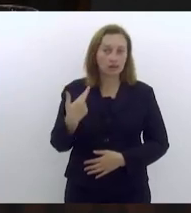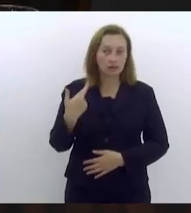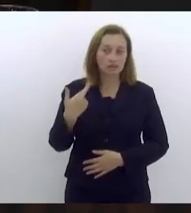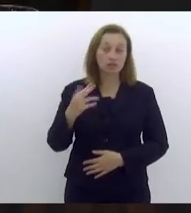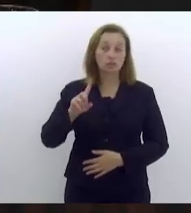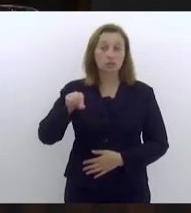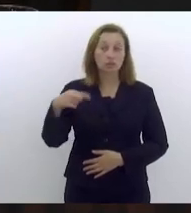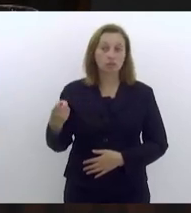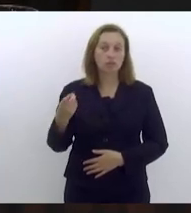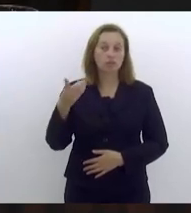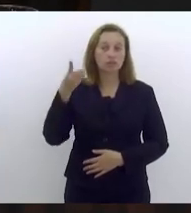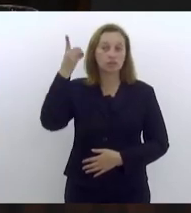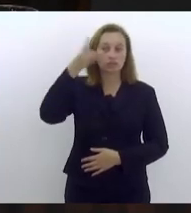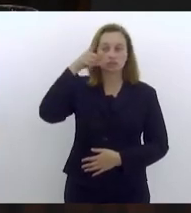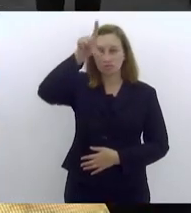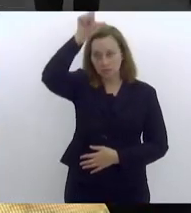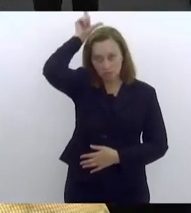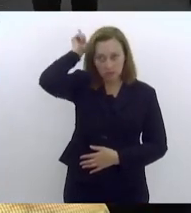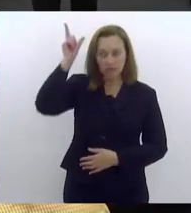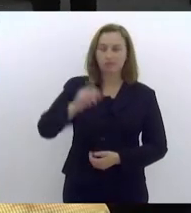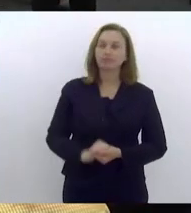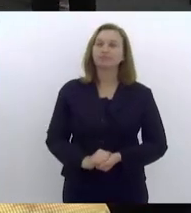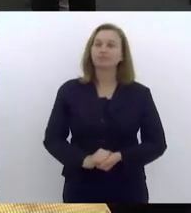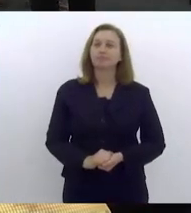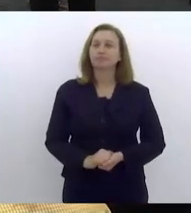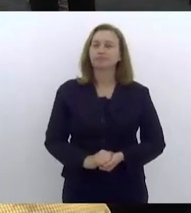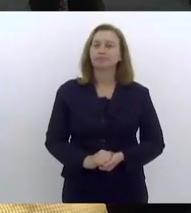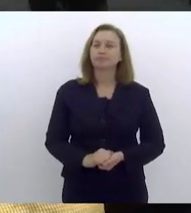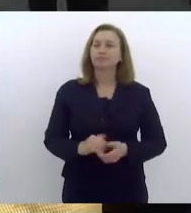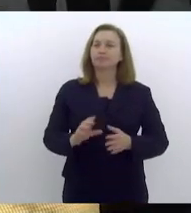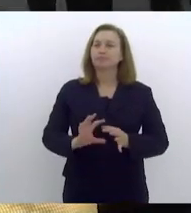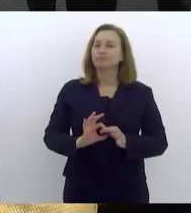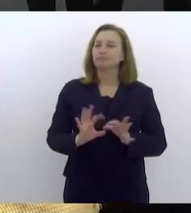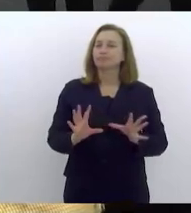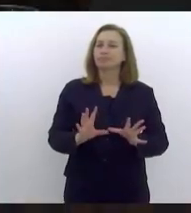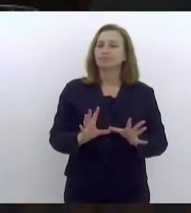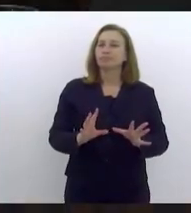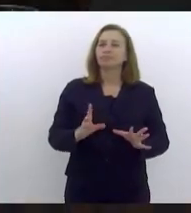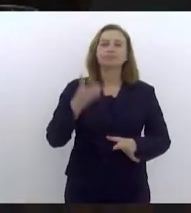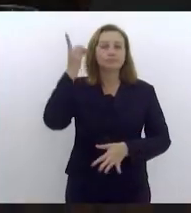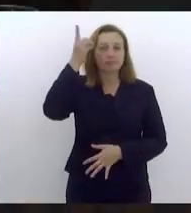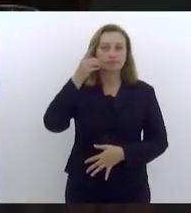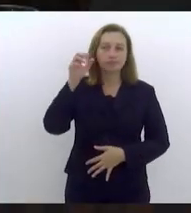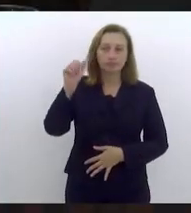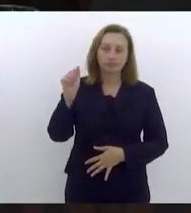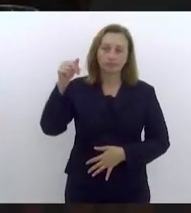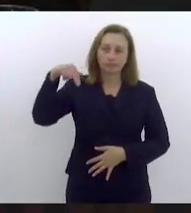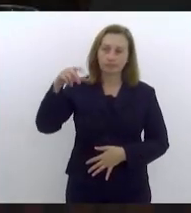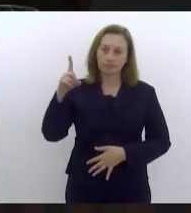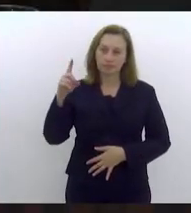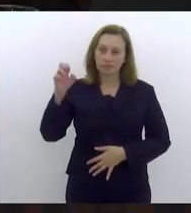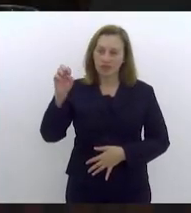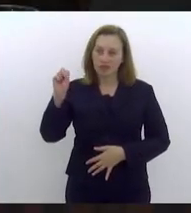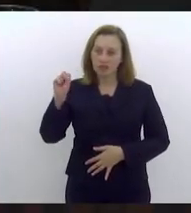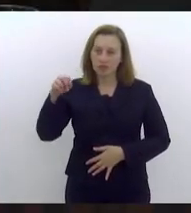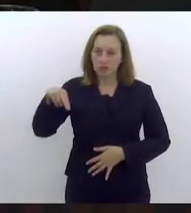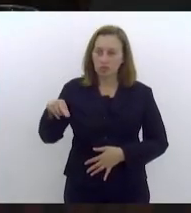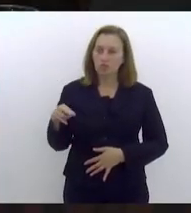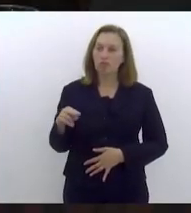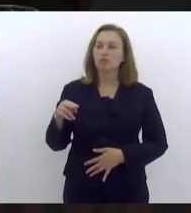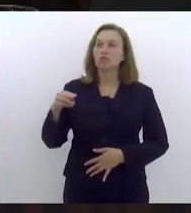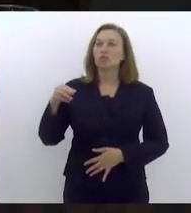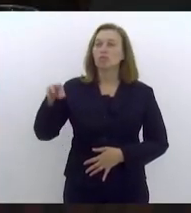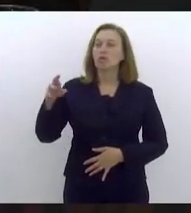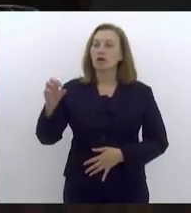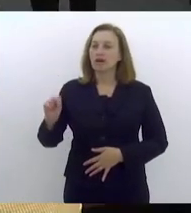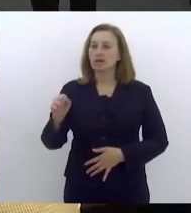e deputado Luiz Paulo. Vou abrir aqui a fala para o deputado Anderson Moraes, enquanto a deputada Renata se dirige ali.